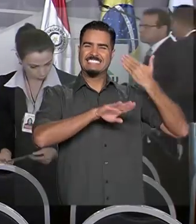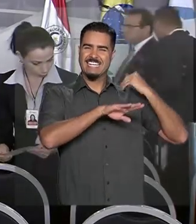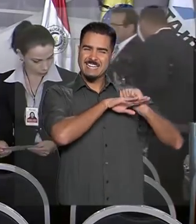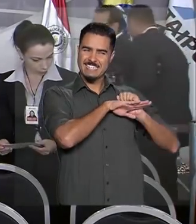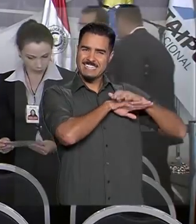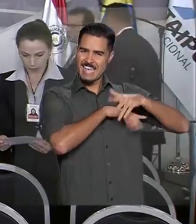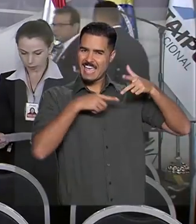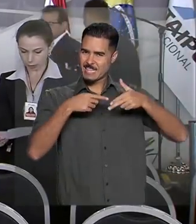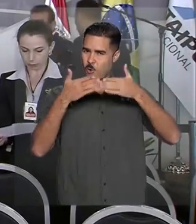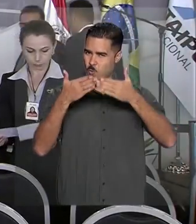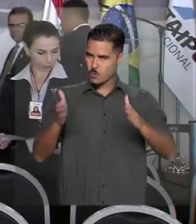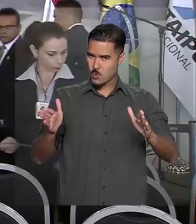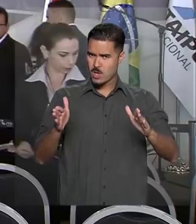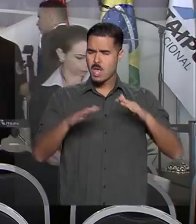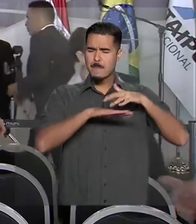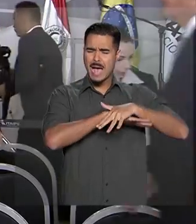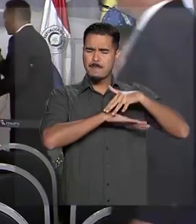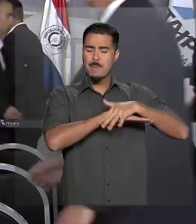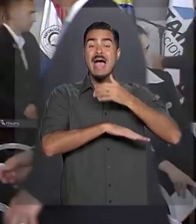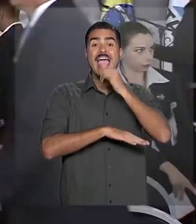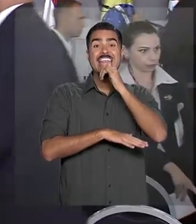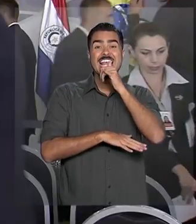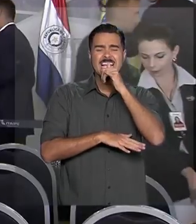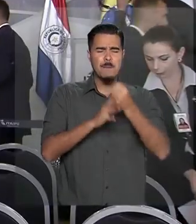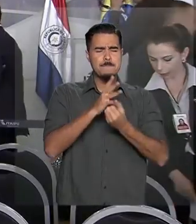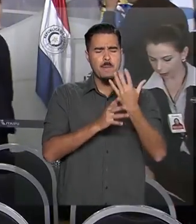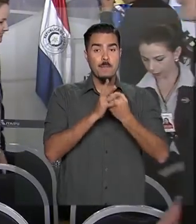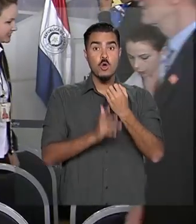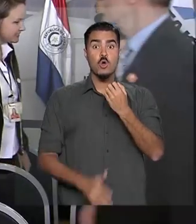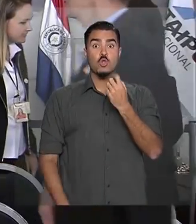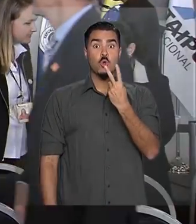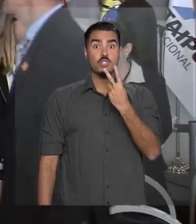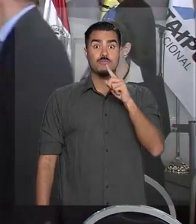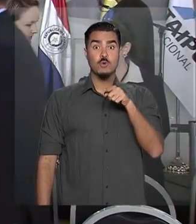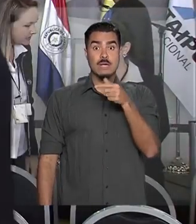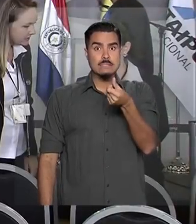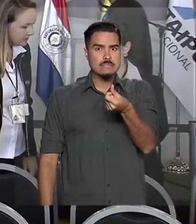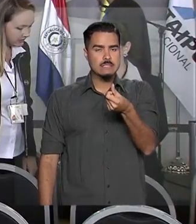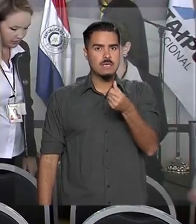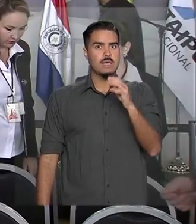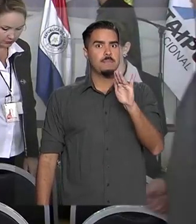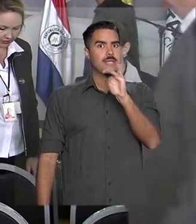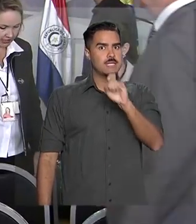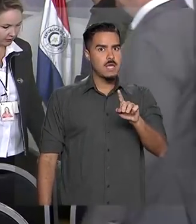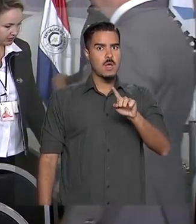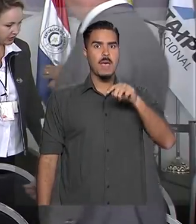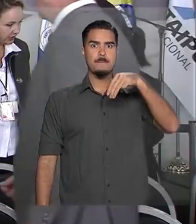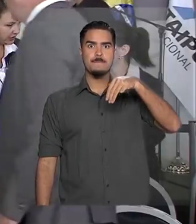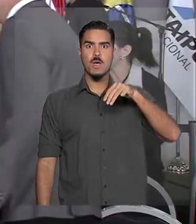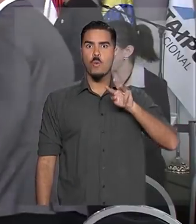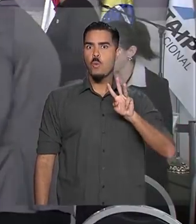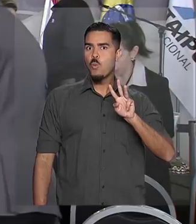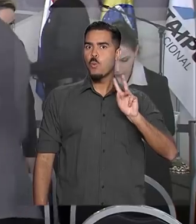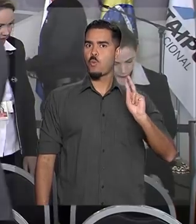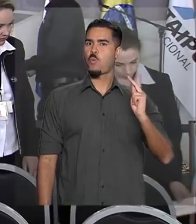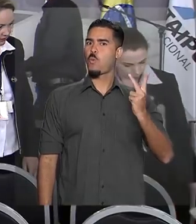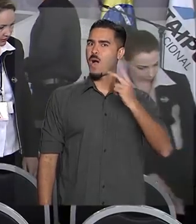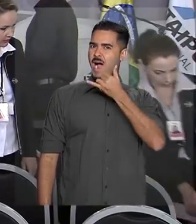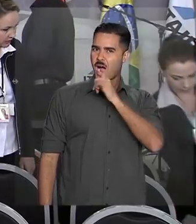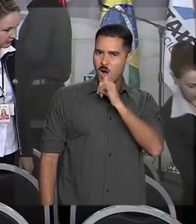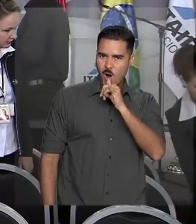operar, Itaipu Binacional já gerou mais de 2 bilhões e 600 milhões de megawatts hora de